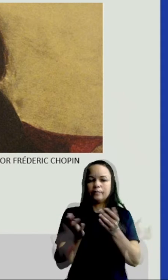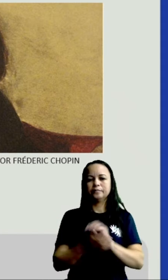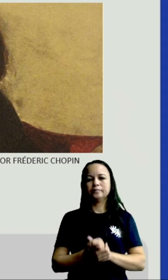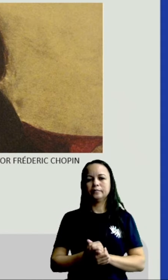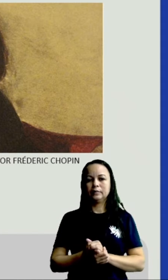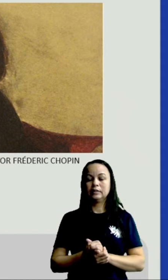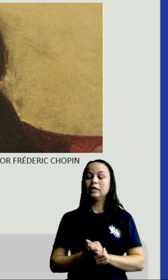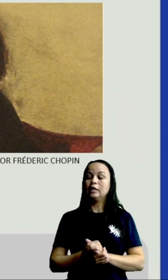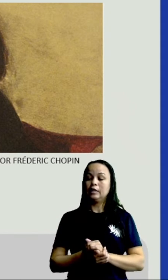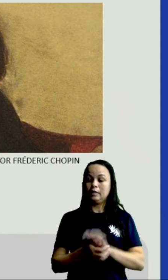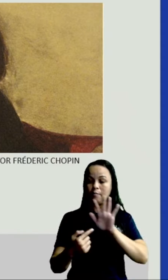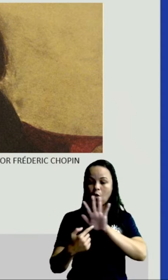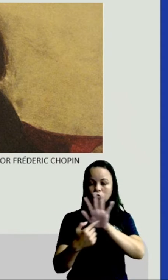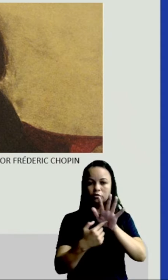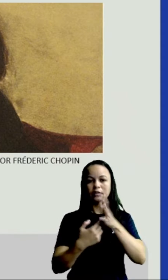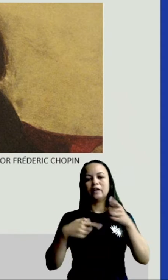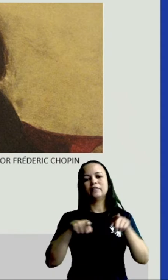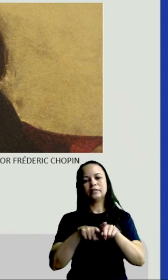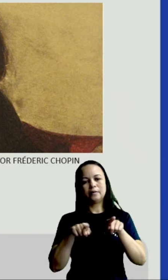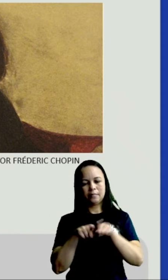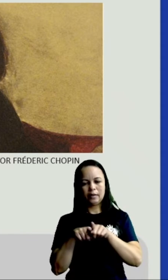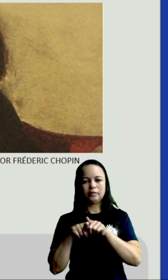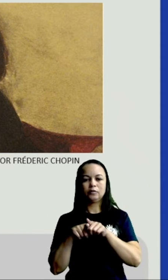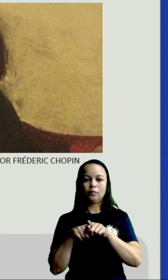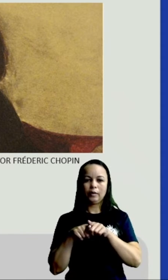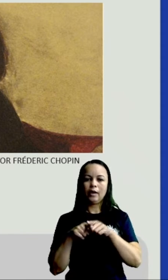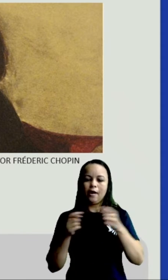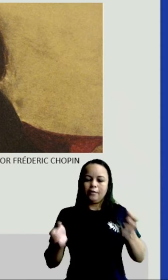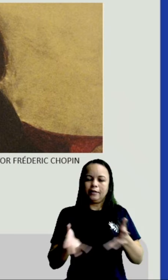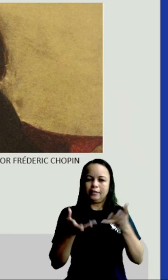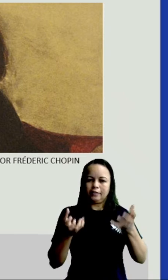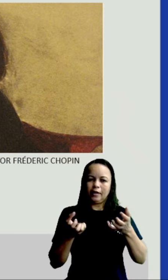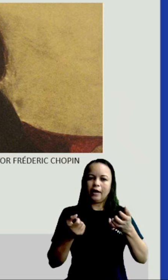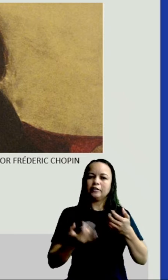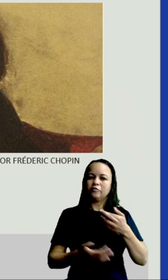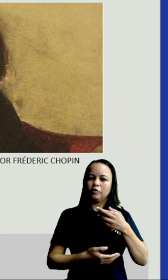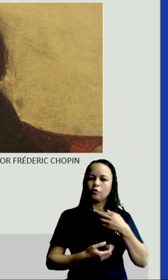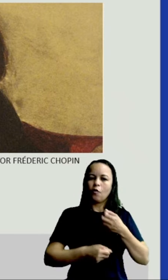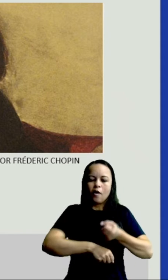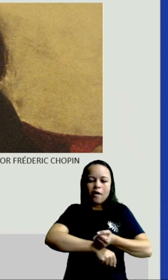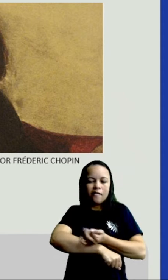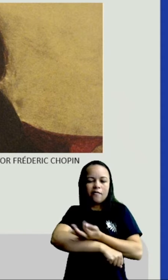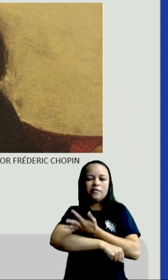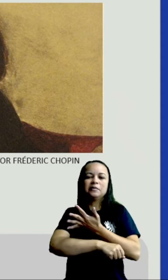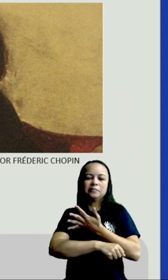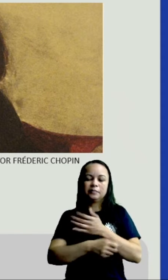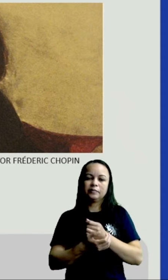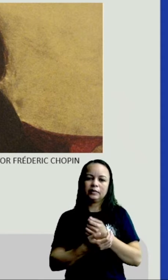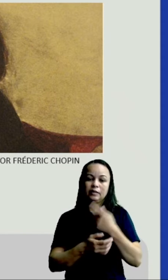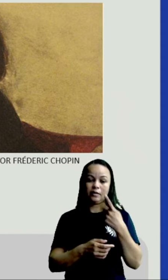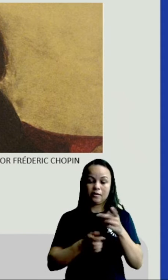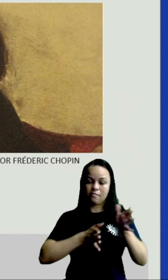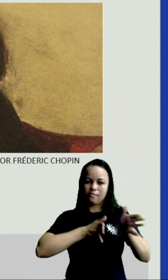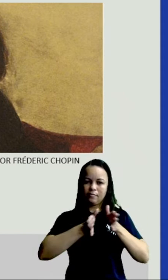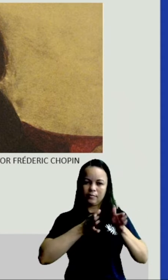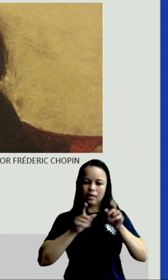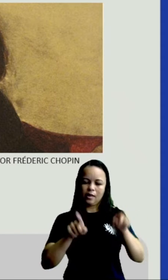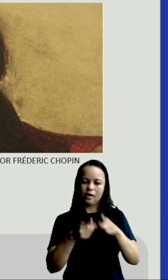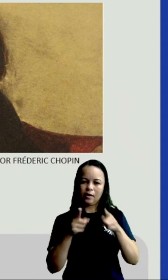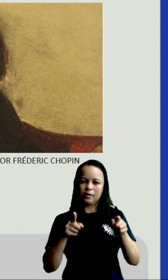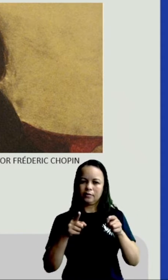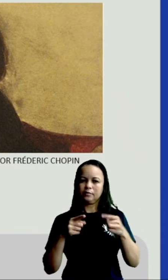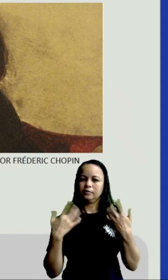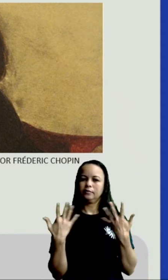fluidez e Primavera também pela intensidade e vigor emocional Neste período musical é